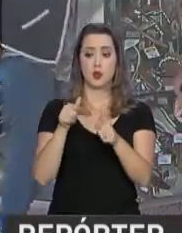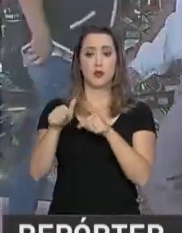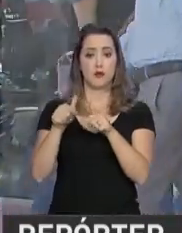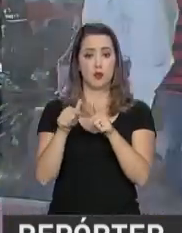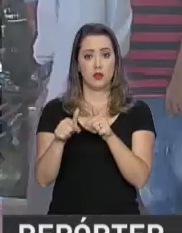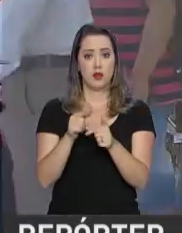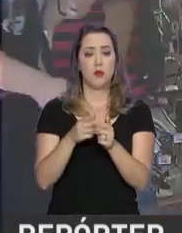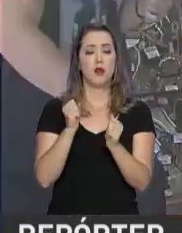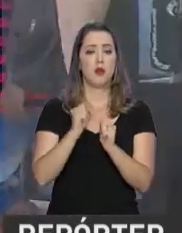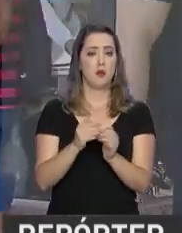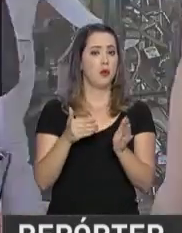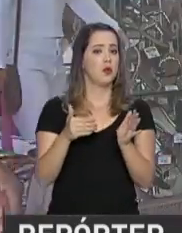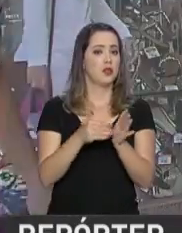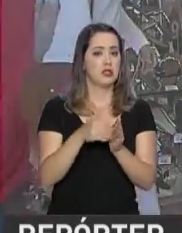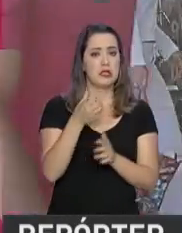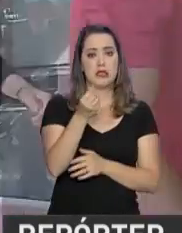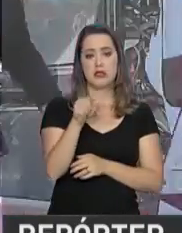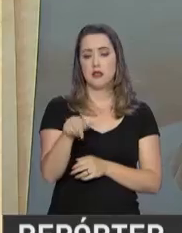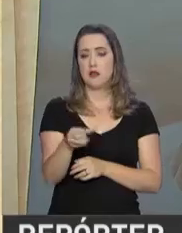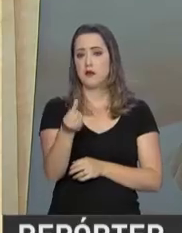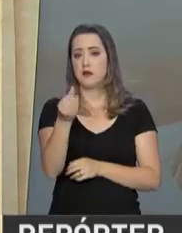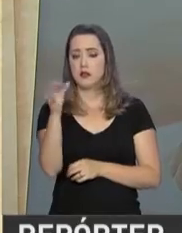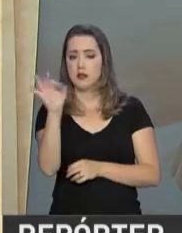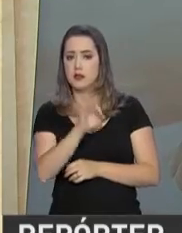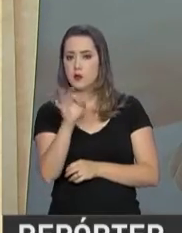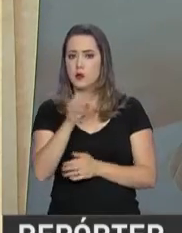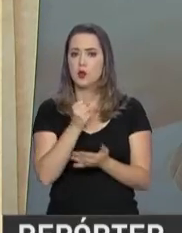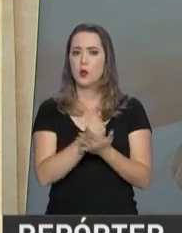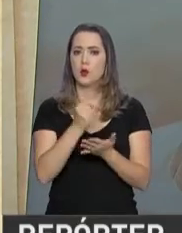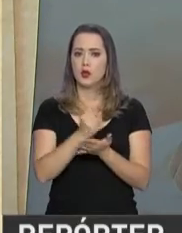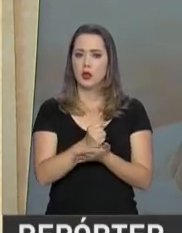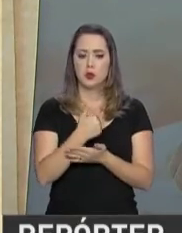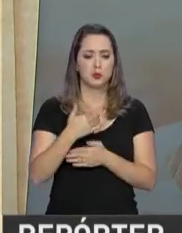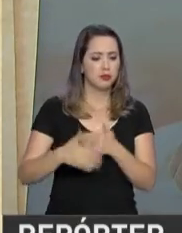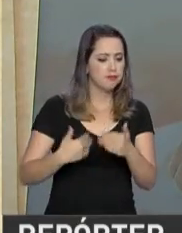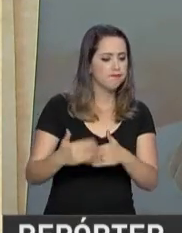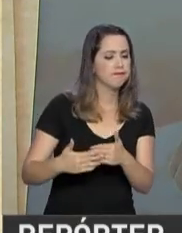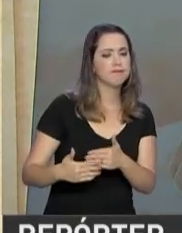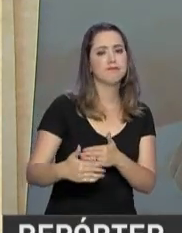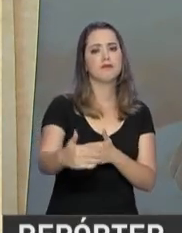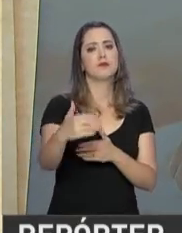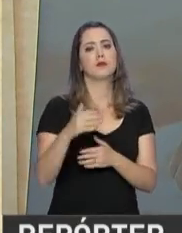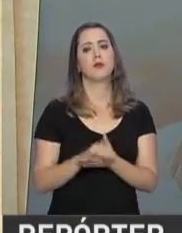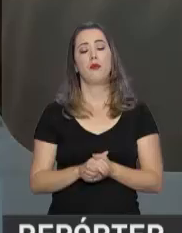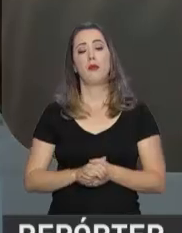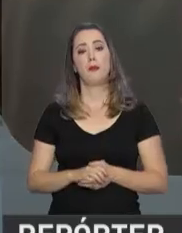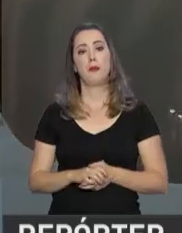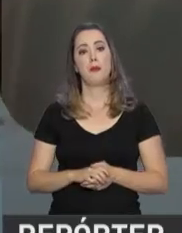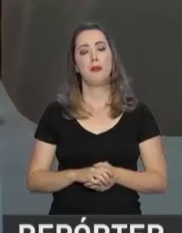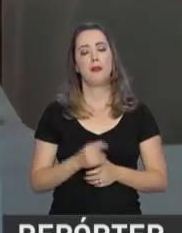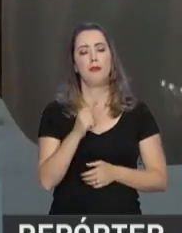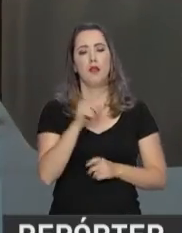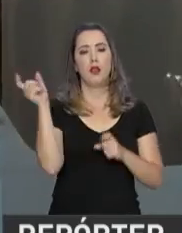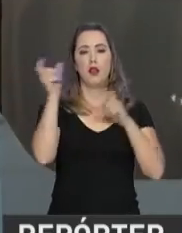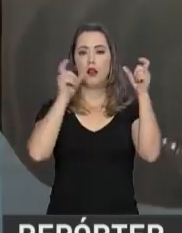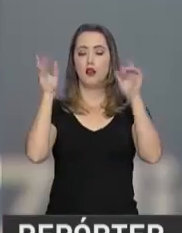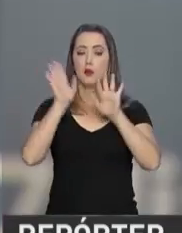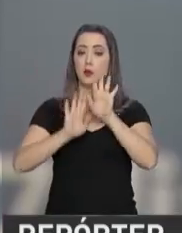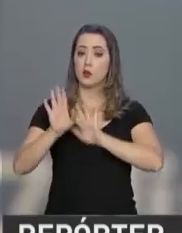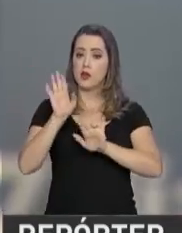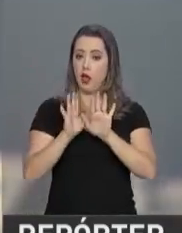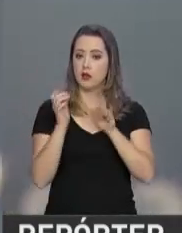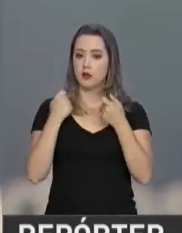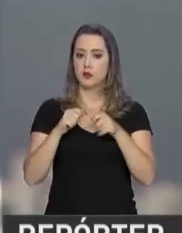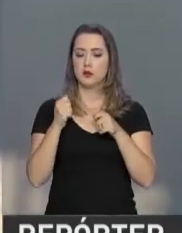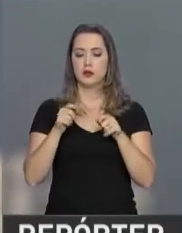chegar a 6,7 por cento a secretaria nacional do consumidor do ministério da justiça alerta para os cuidados que